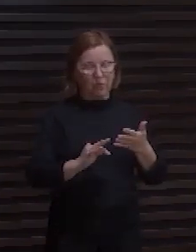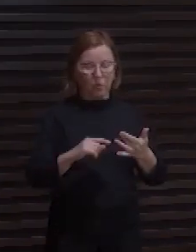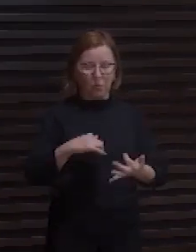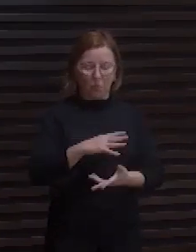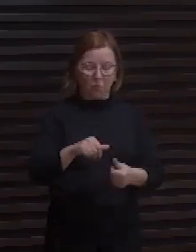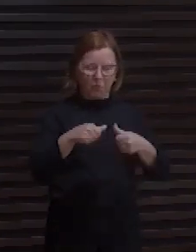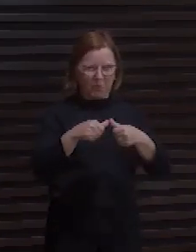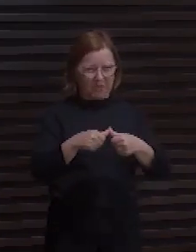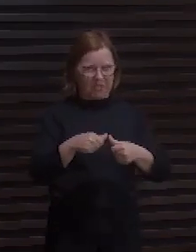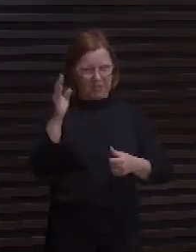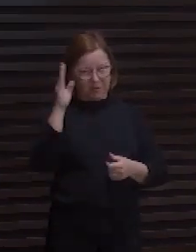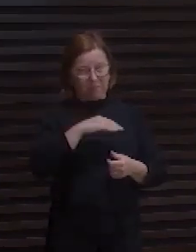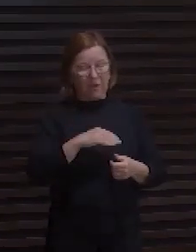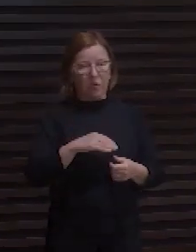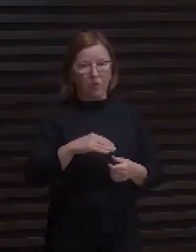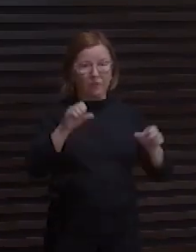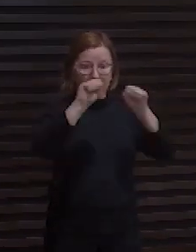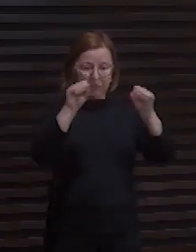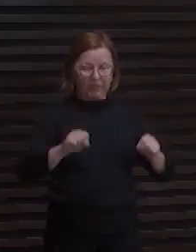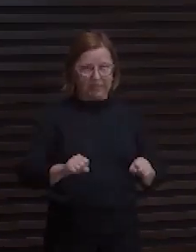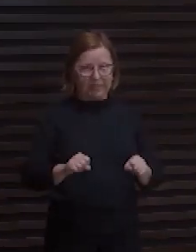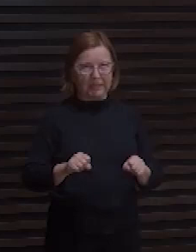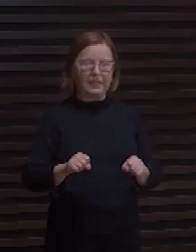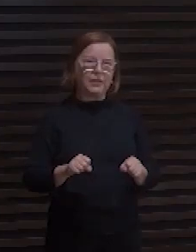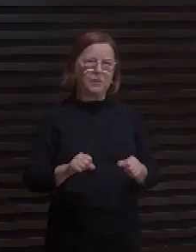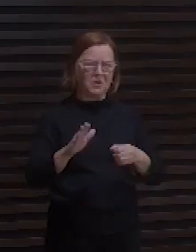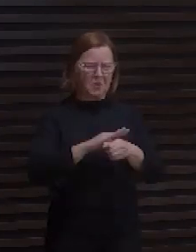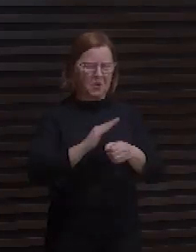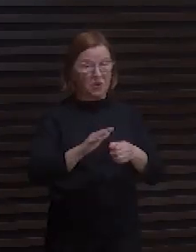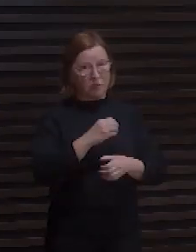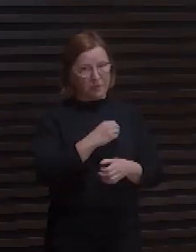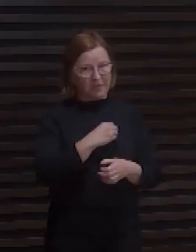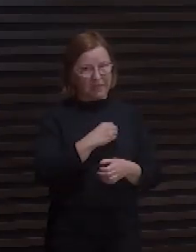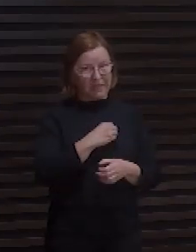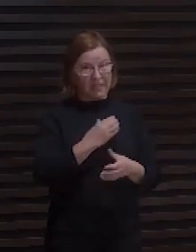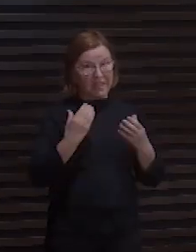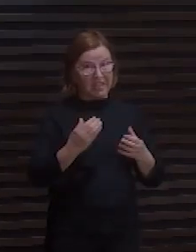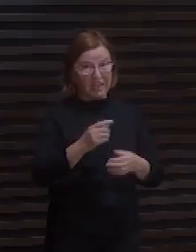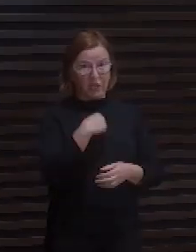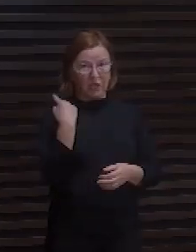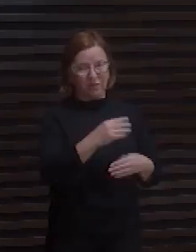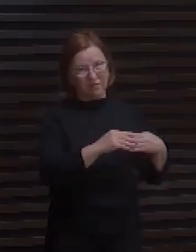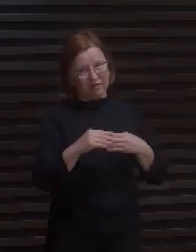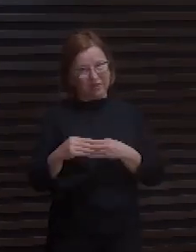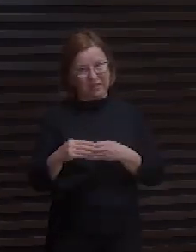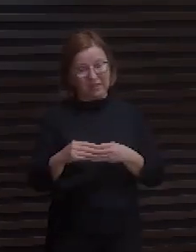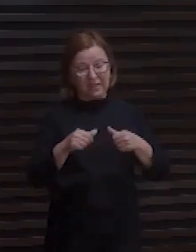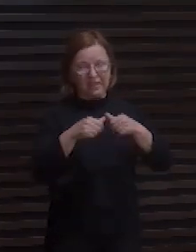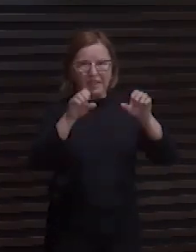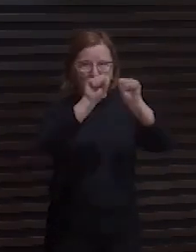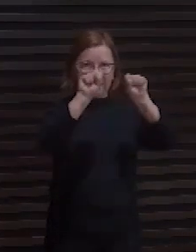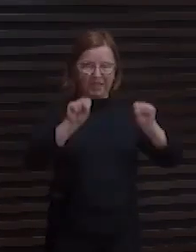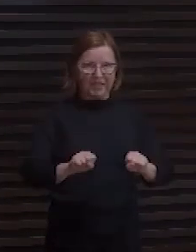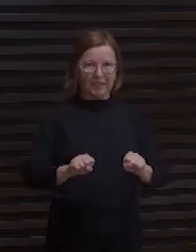e um sistema contaminado pelo pecado que tenta nos governar. Este sistema